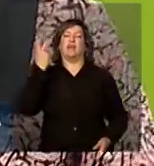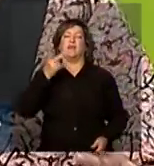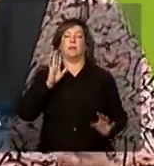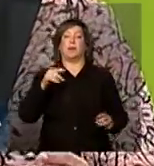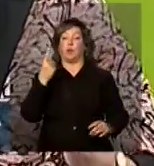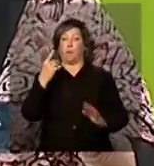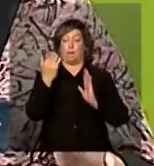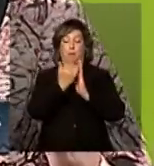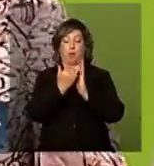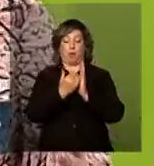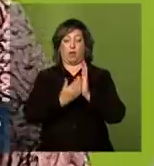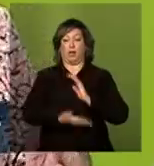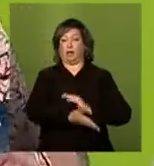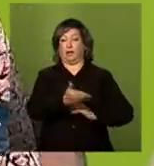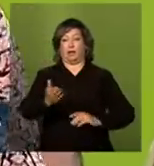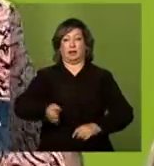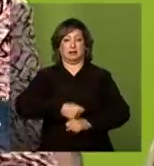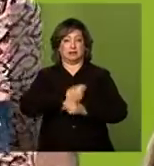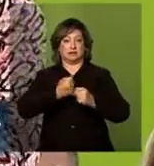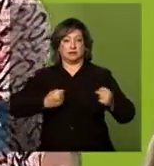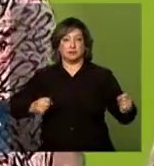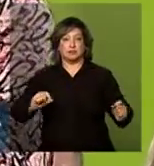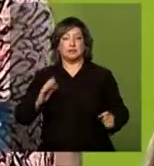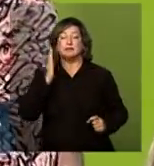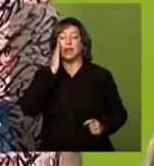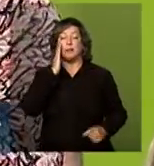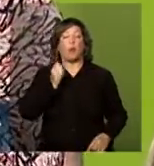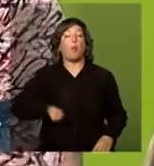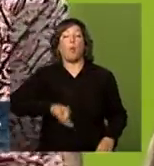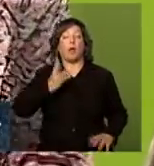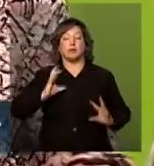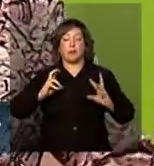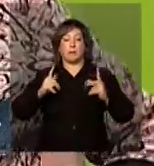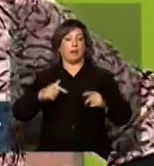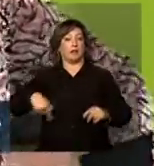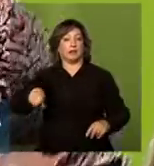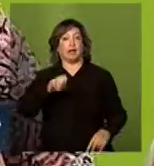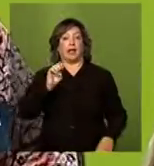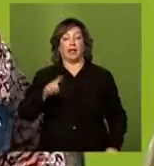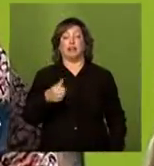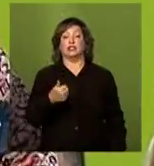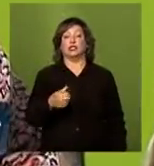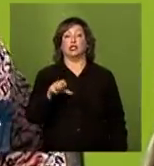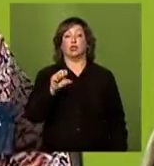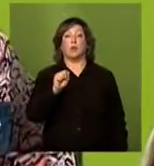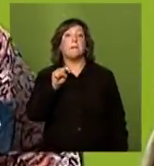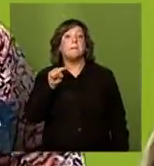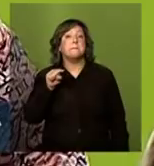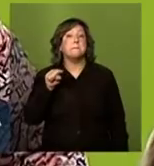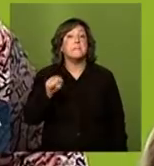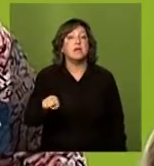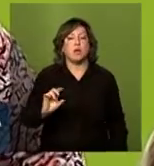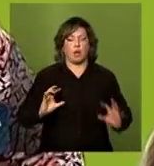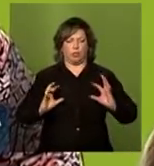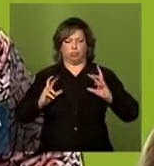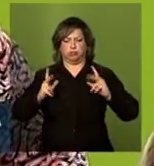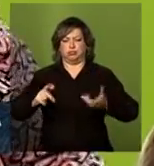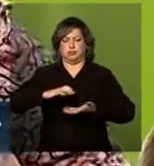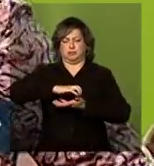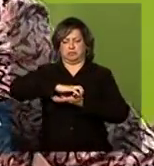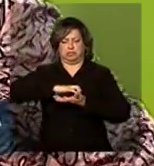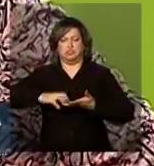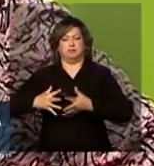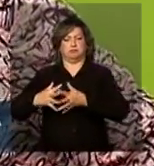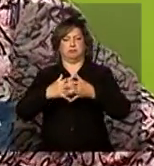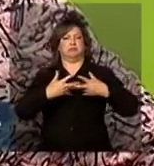programa dessa dimensão Sabe quantas máquinas são são 18000 máquinas que nós